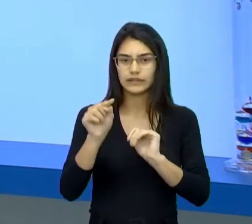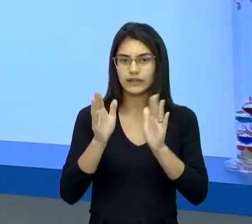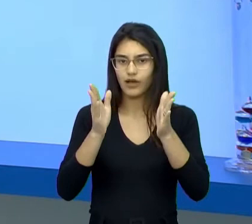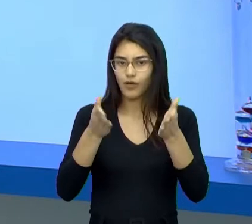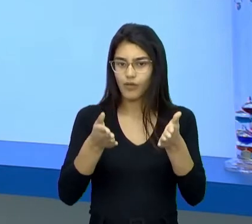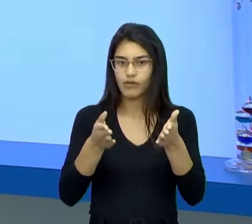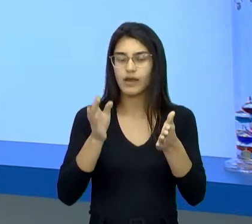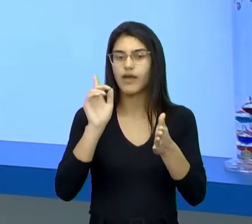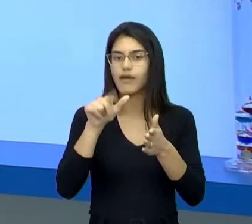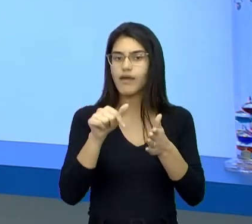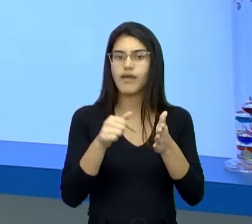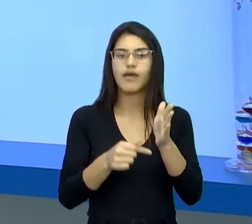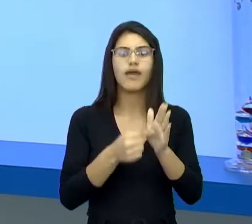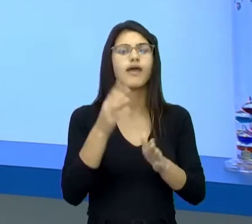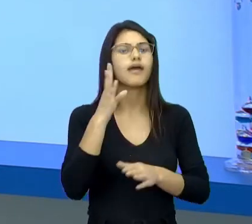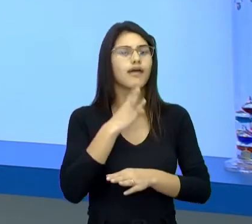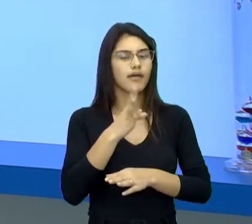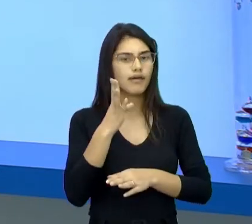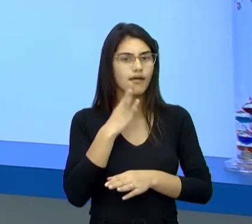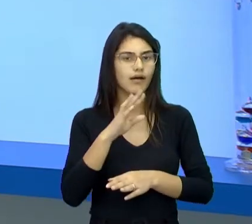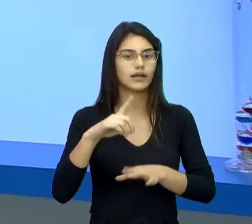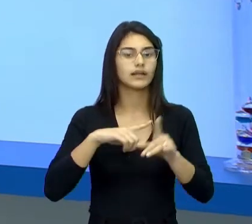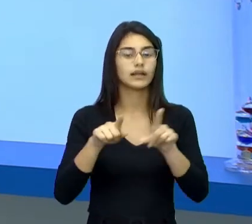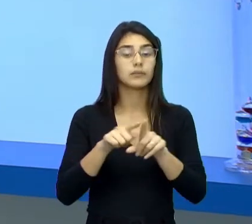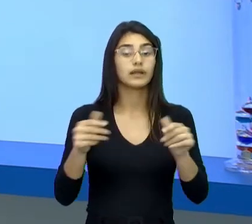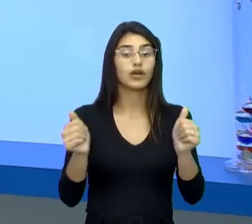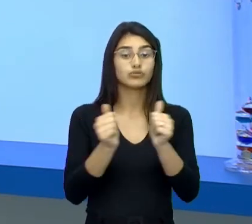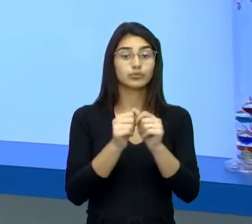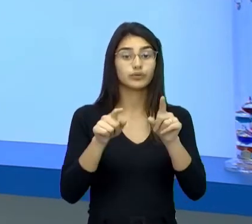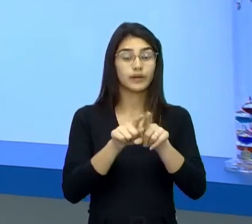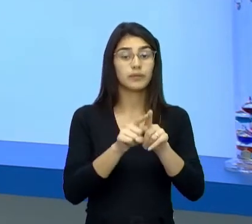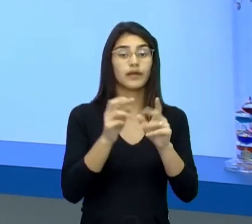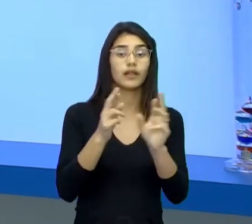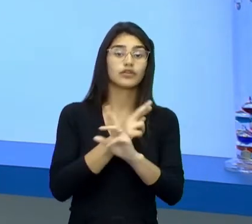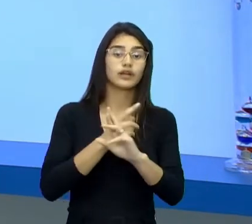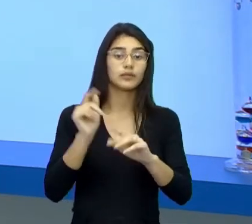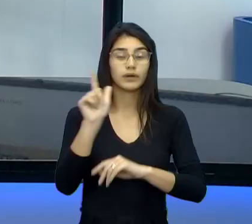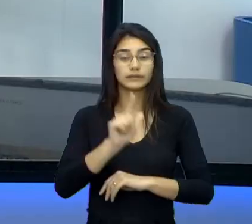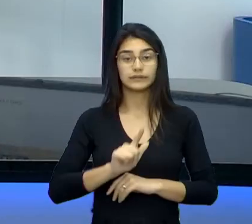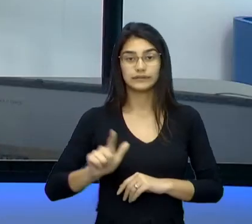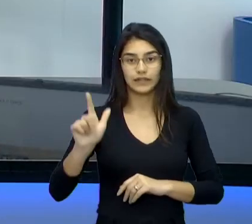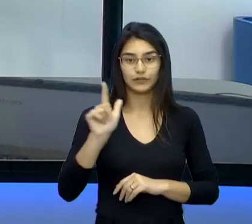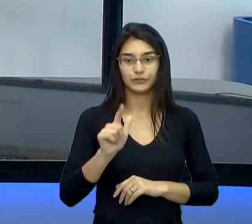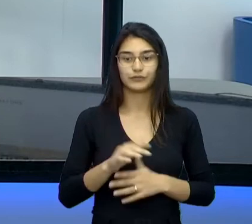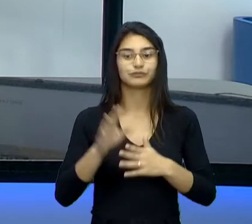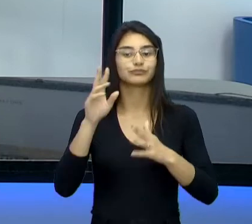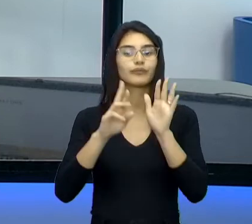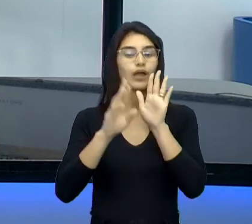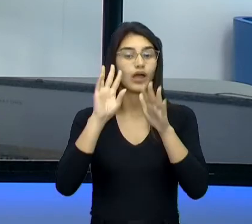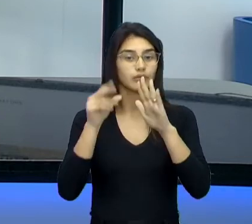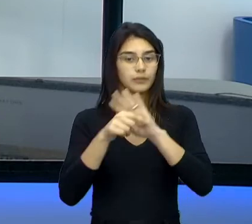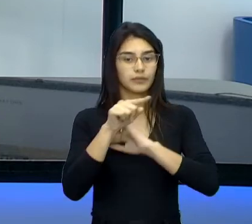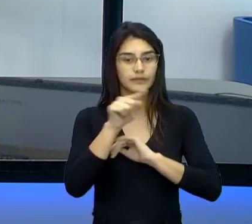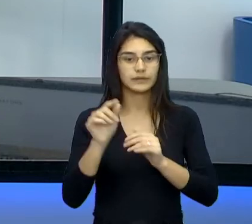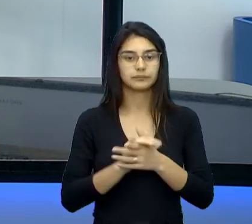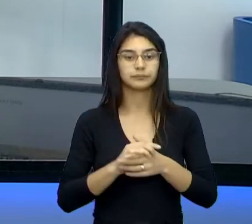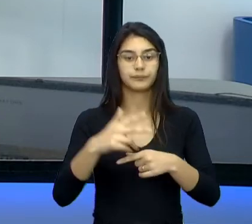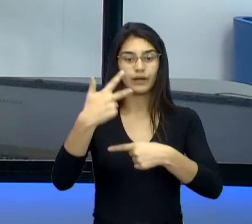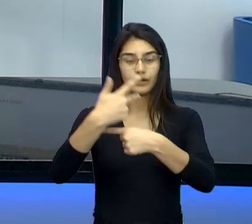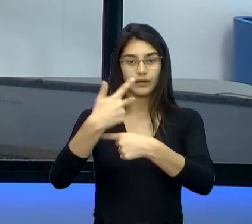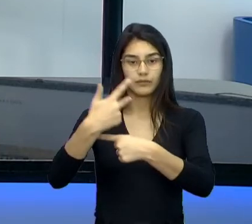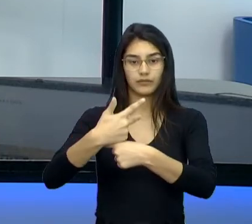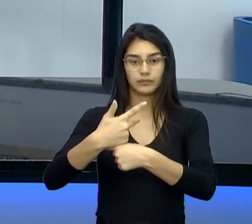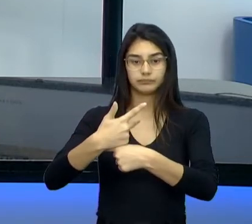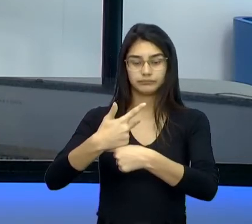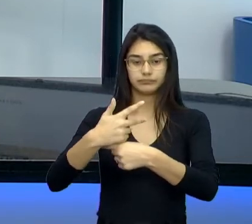você é uma coisa muito bacana e está inclusive envolvida numa literatura. Vou resumir para você. Ó. A câmera vai pegar aqui